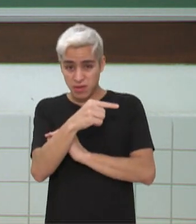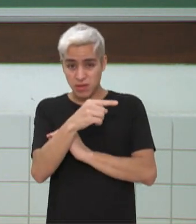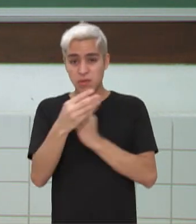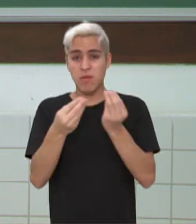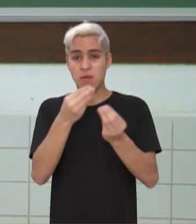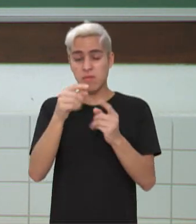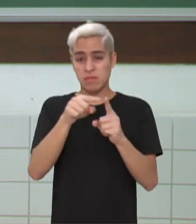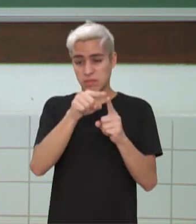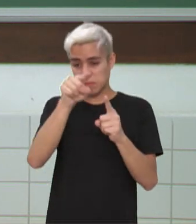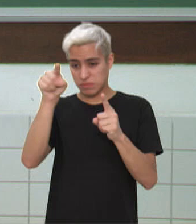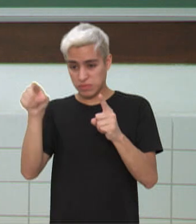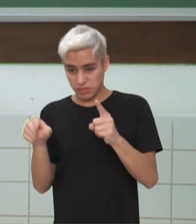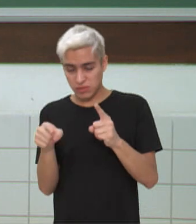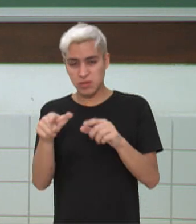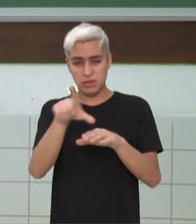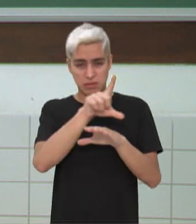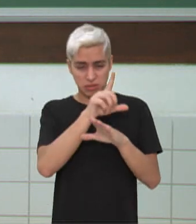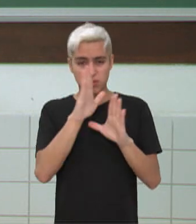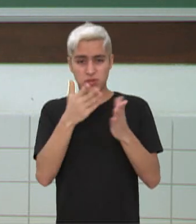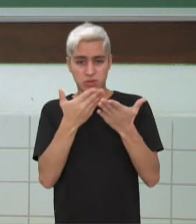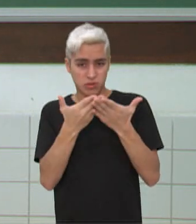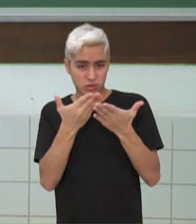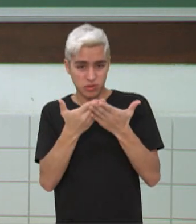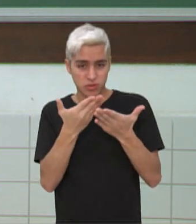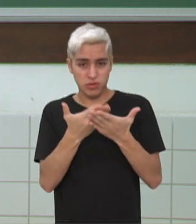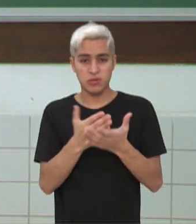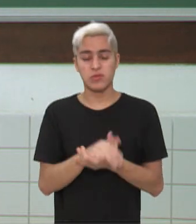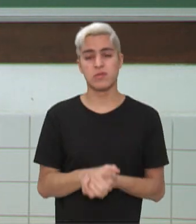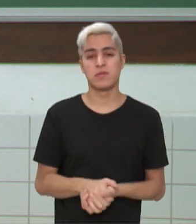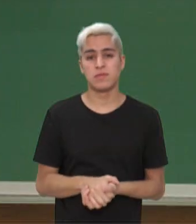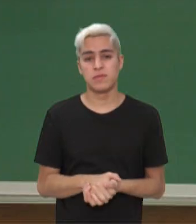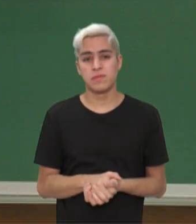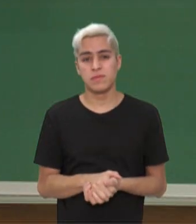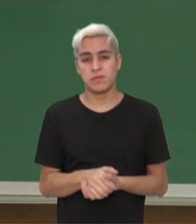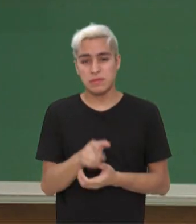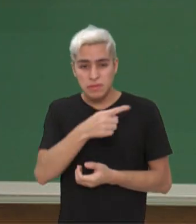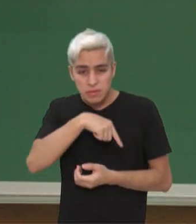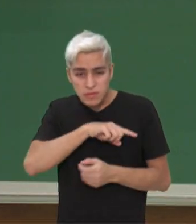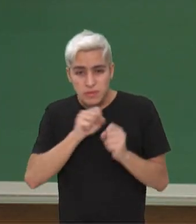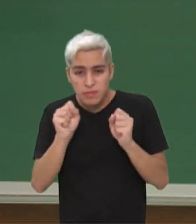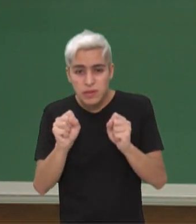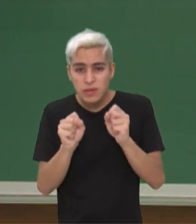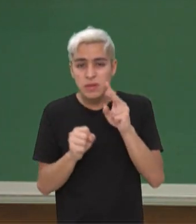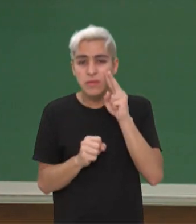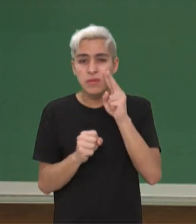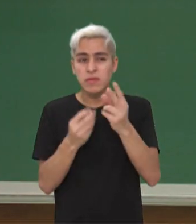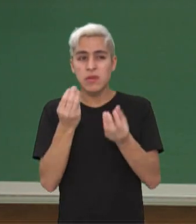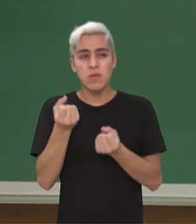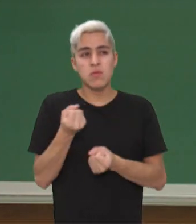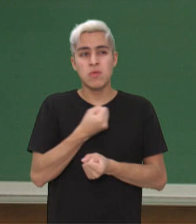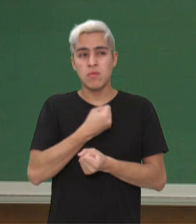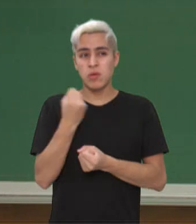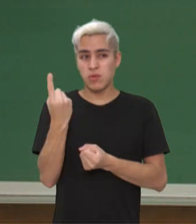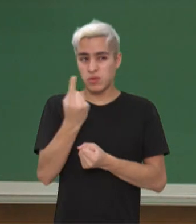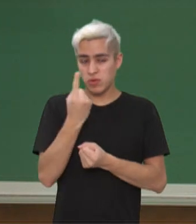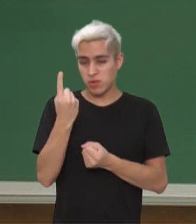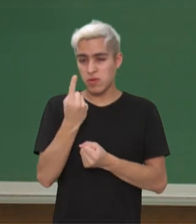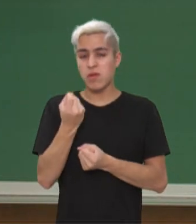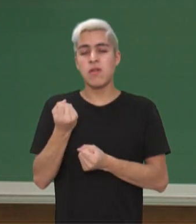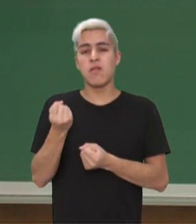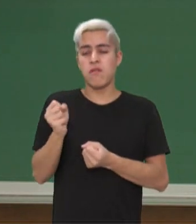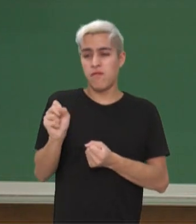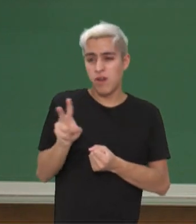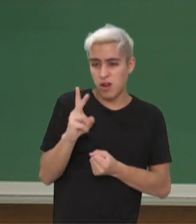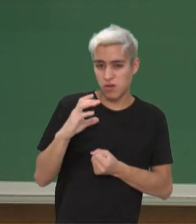para baixo. Nós já vimos isso em outras aulas. A gente pode olhar também para o termo independente. O valor c